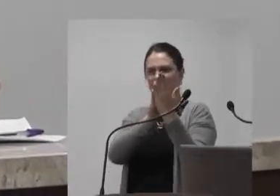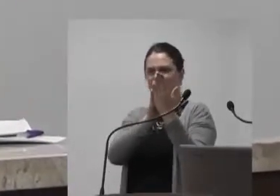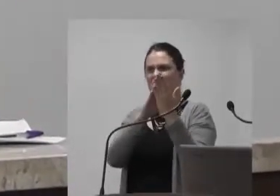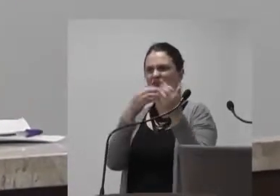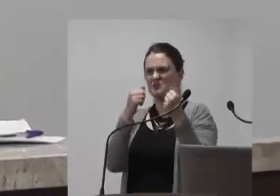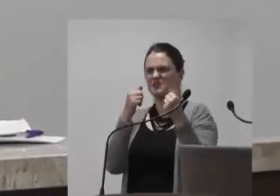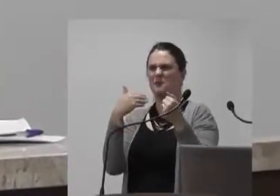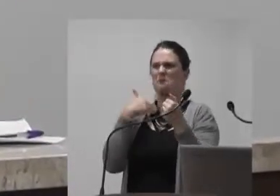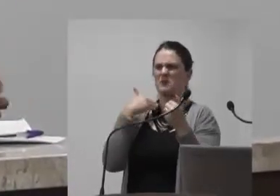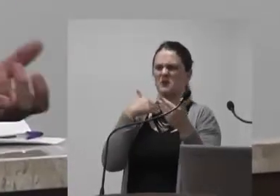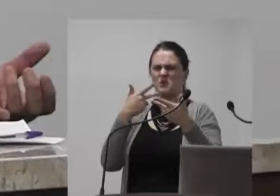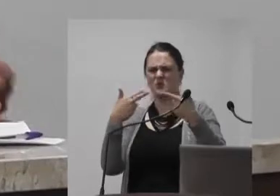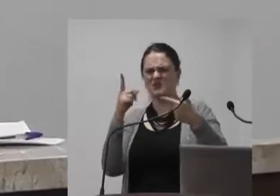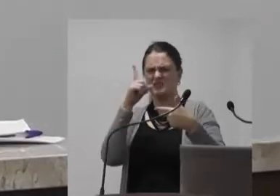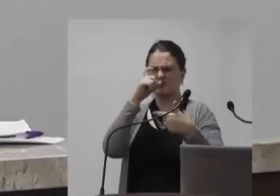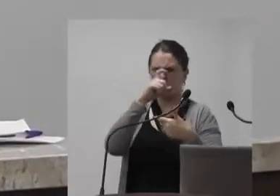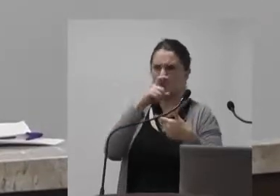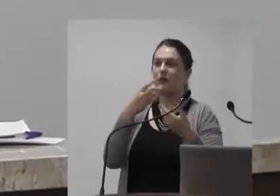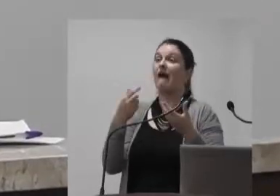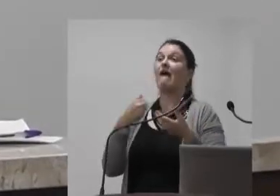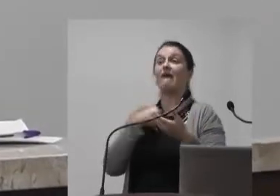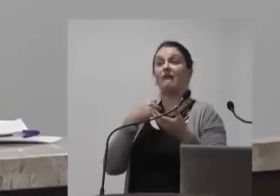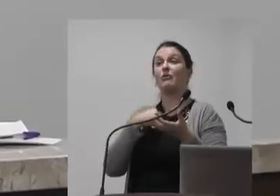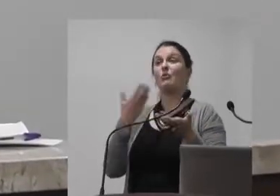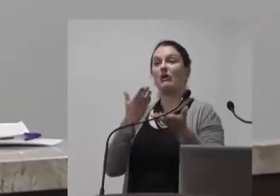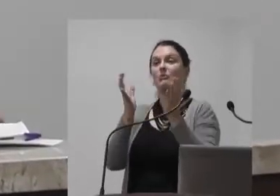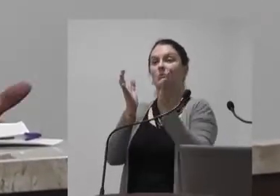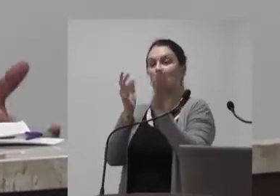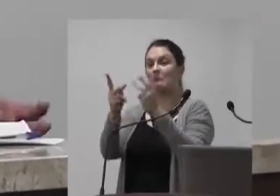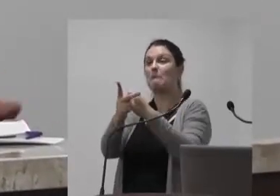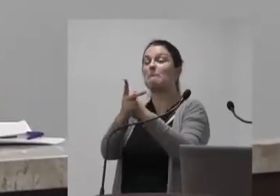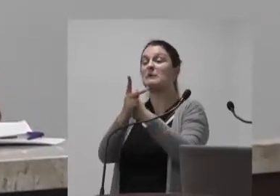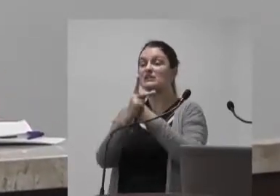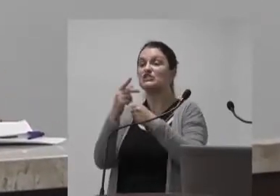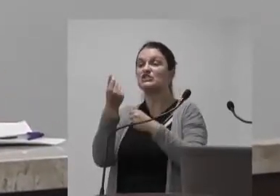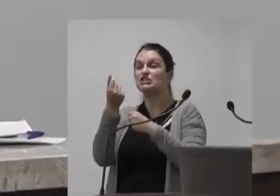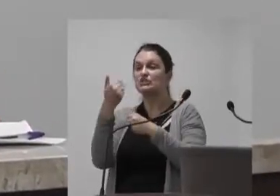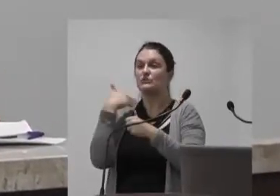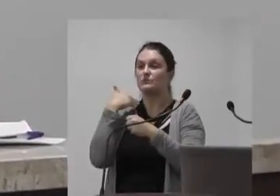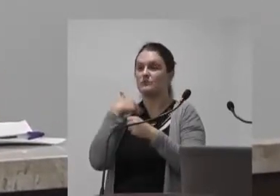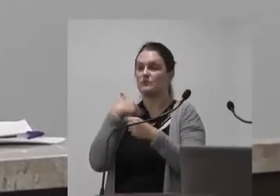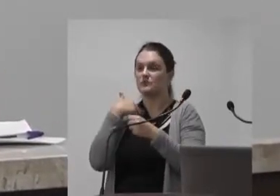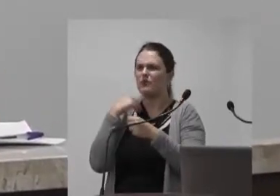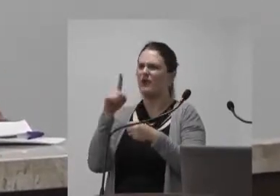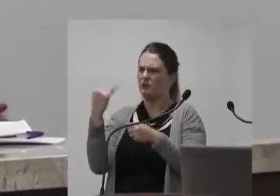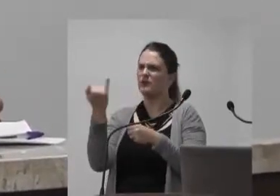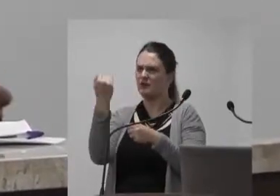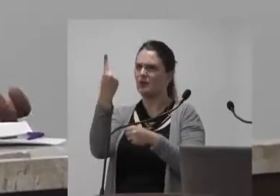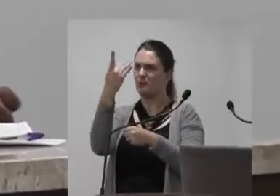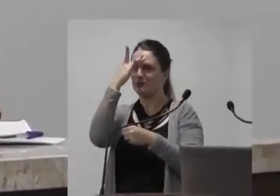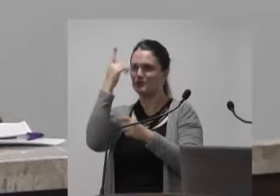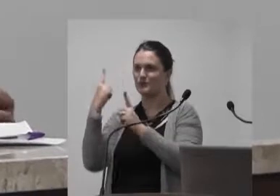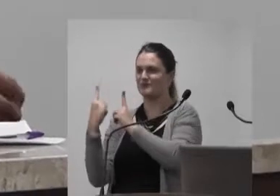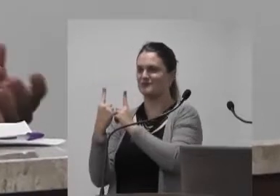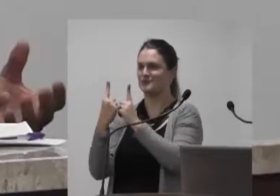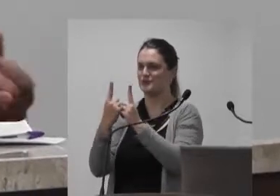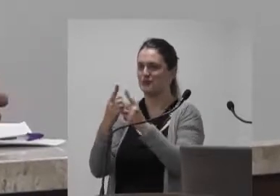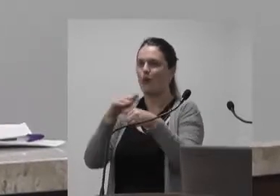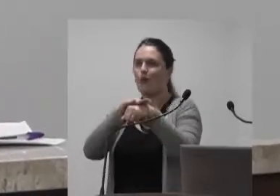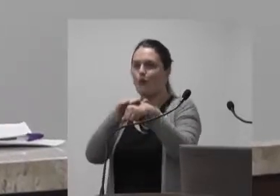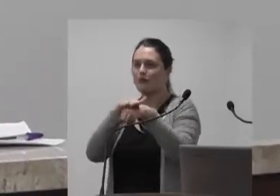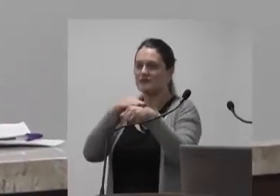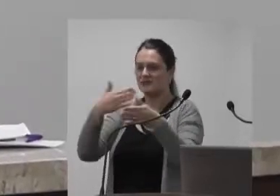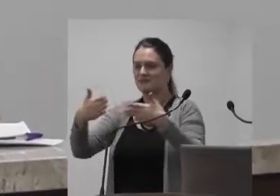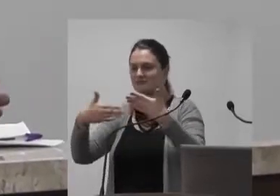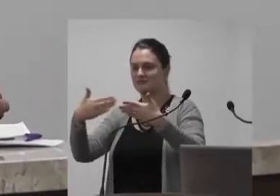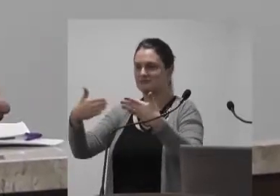questão bancária, um financiamento, né? Ou seja, seria de muita importância ter uma pessoa dentro